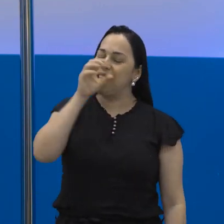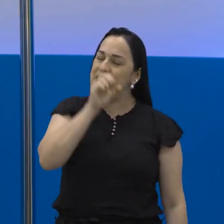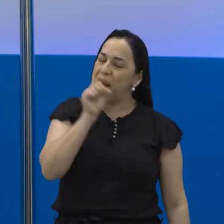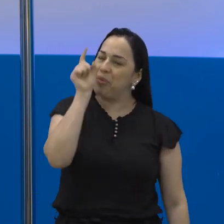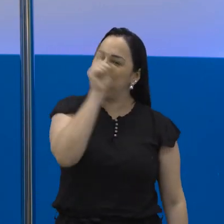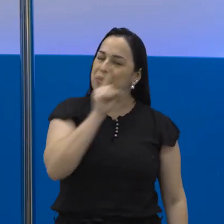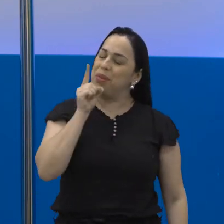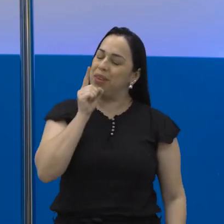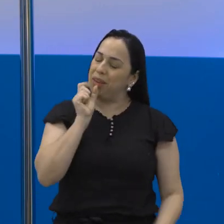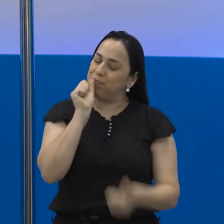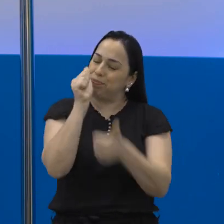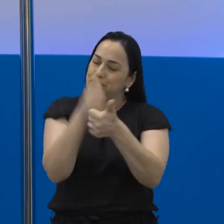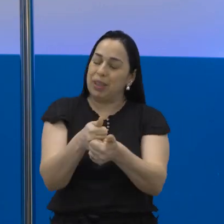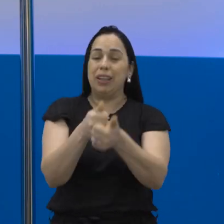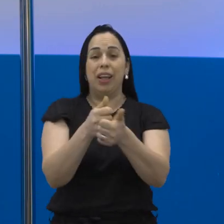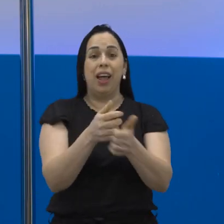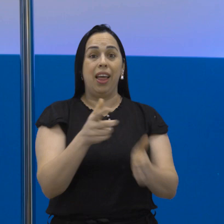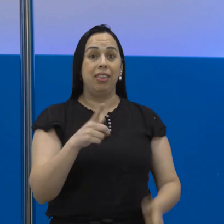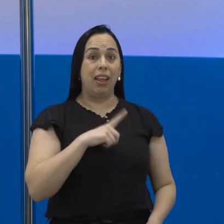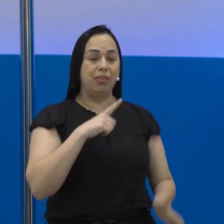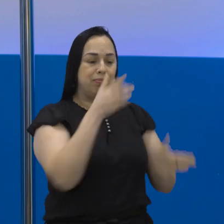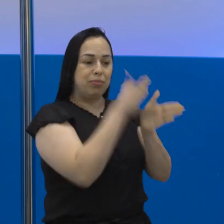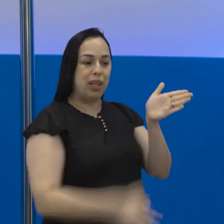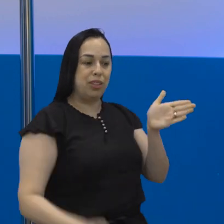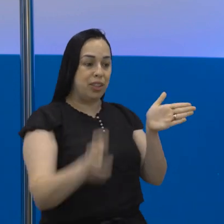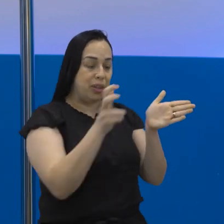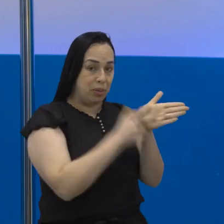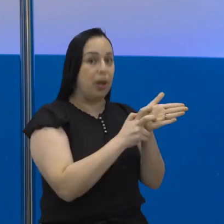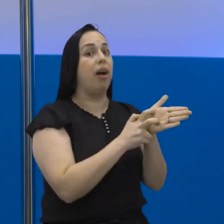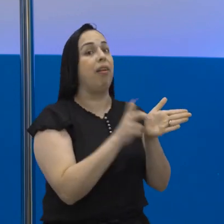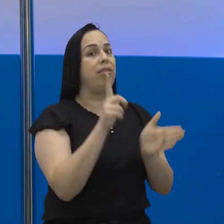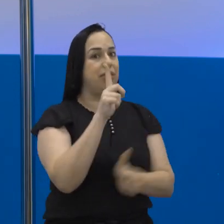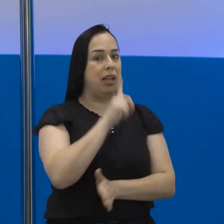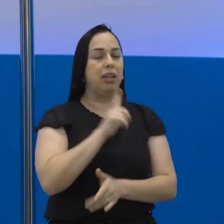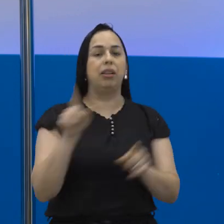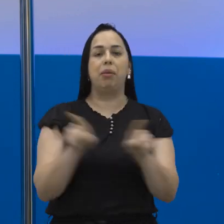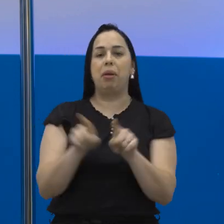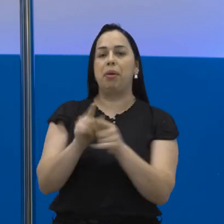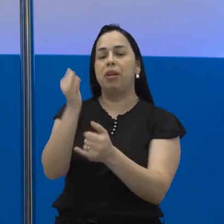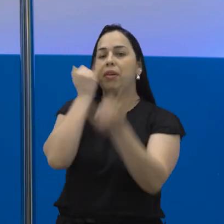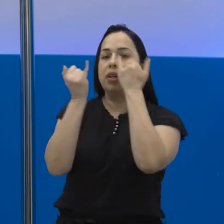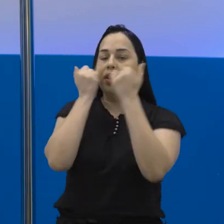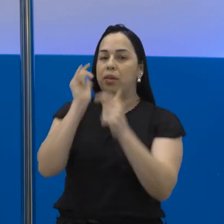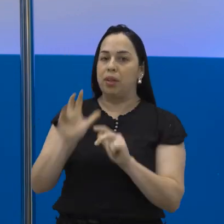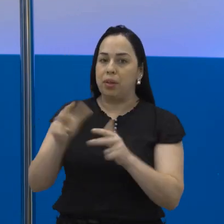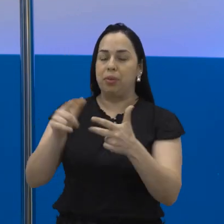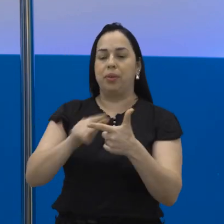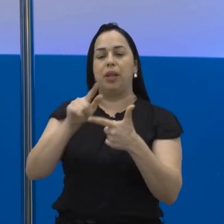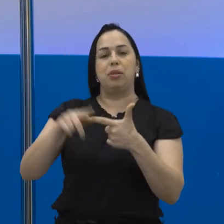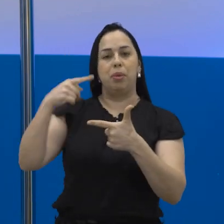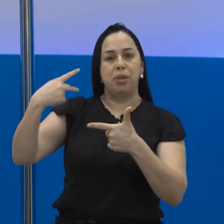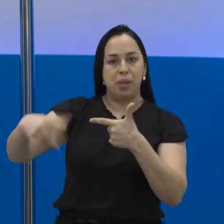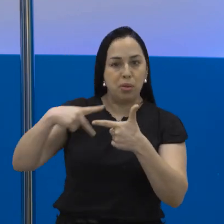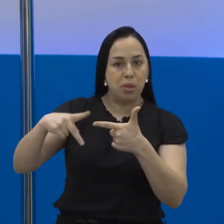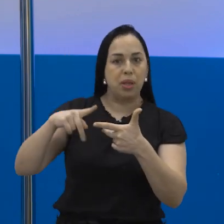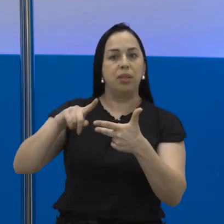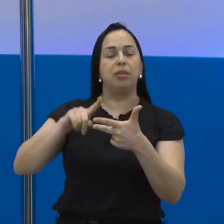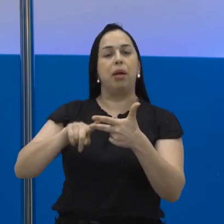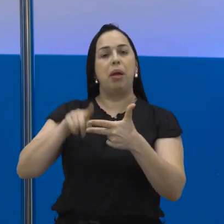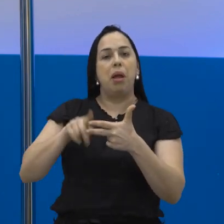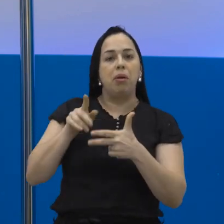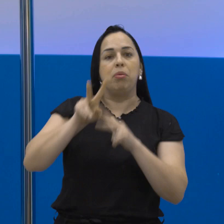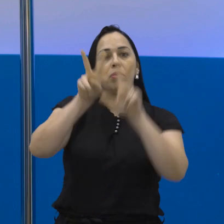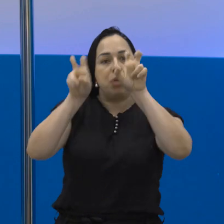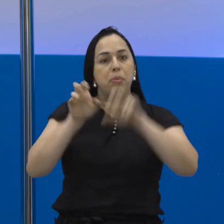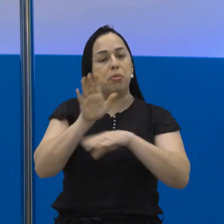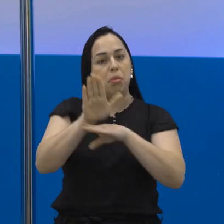Fim de semana chegando e tem agenda cultural aqui no Boletim. Claro, também teremos informações sobre a Câmara, sobre a cidade